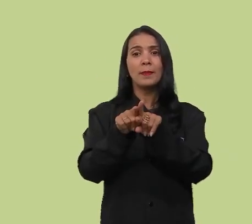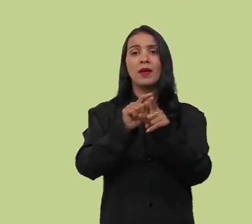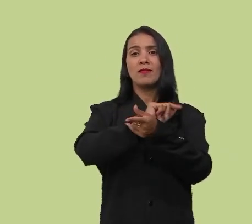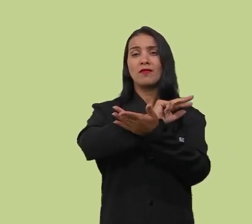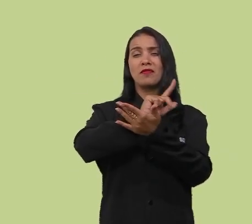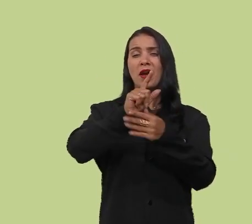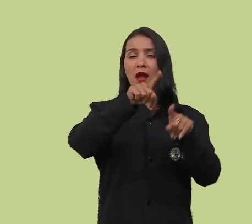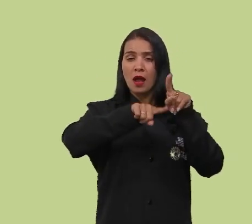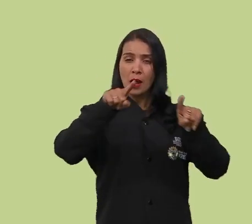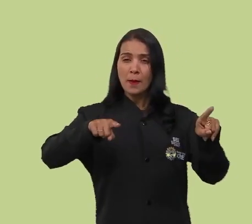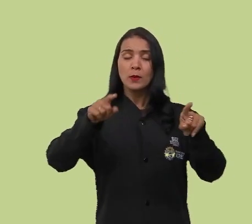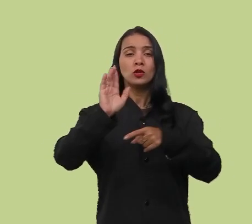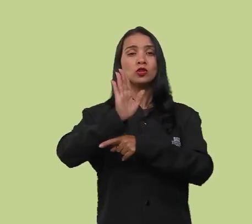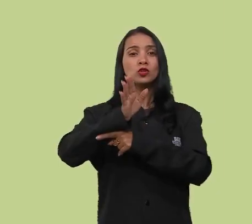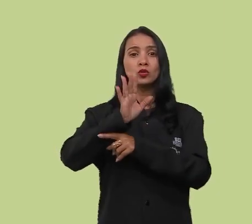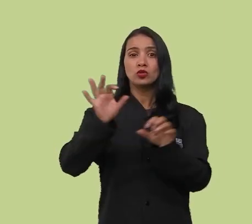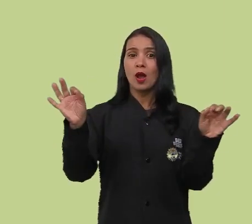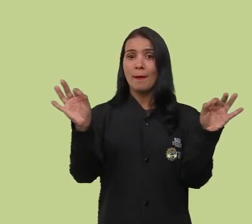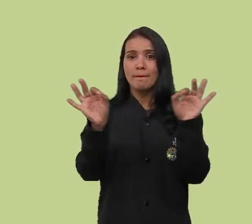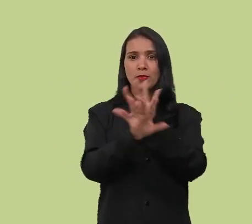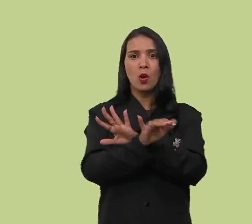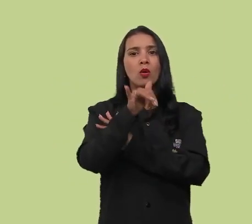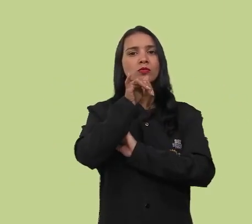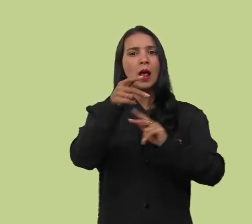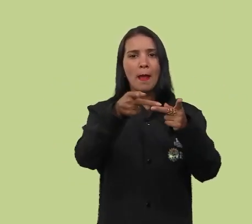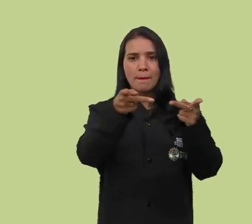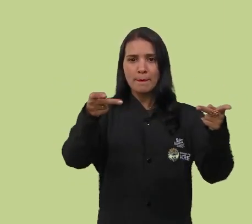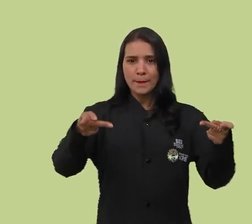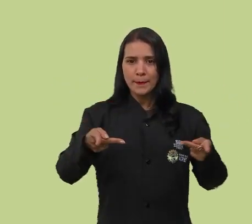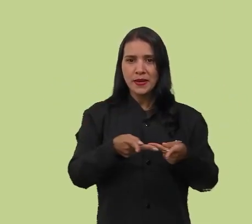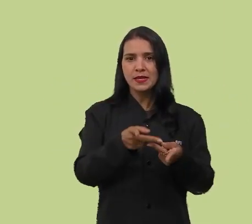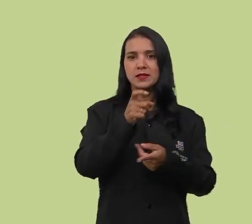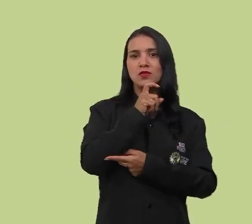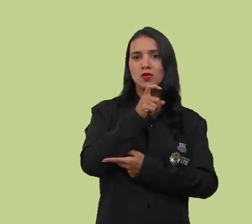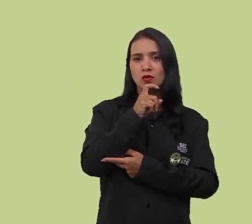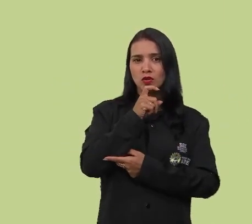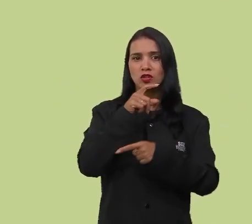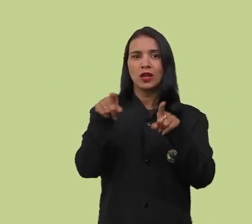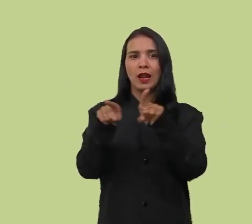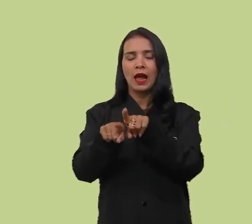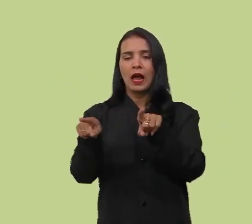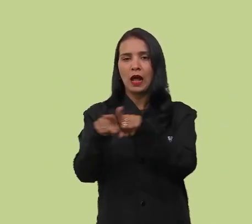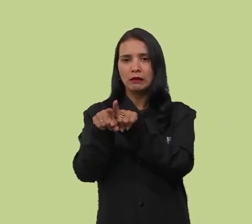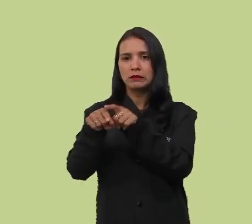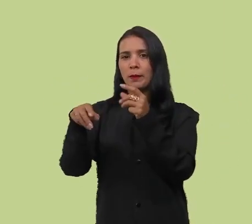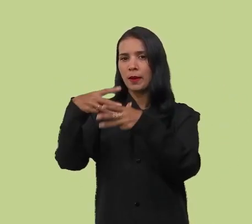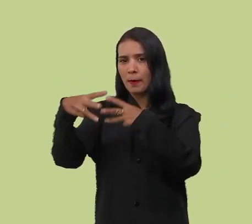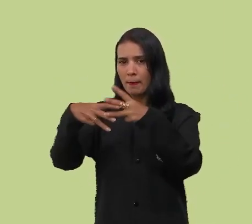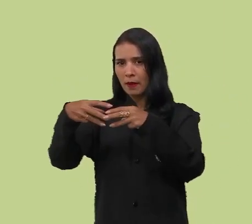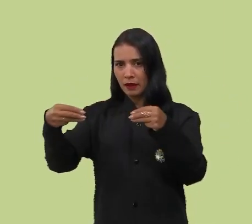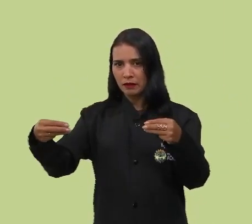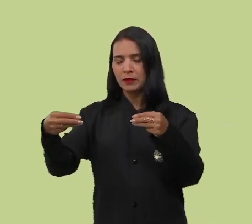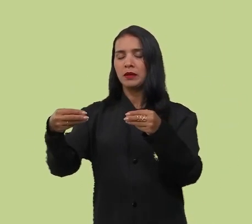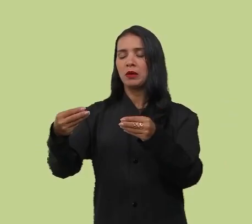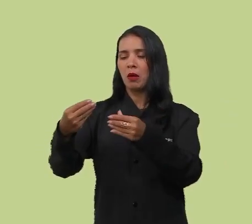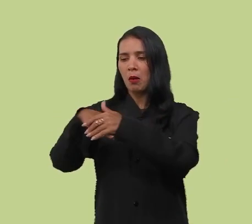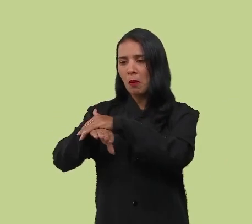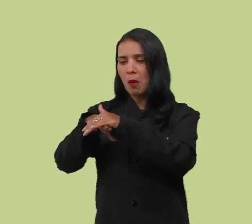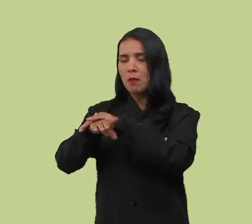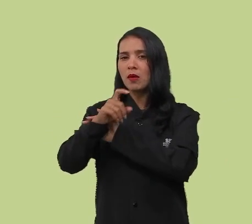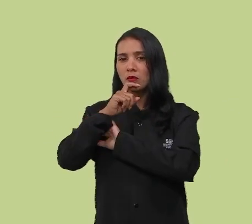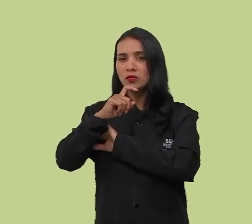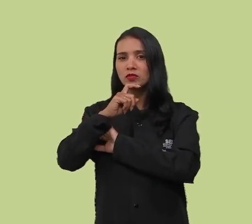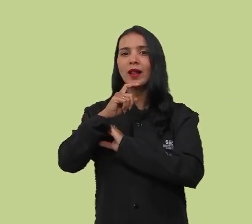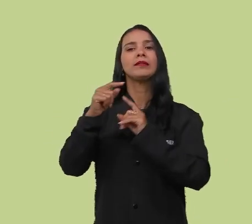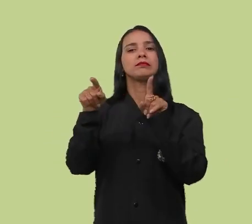como pizzas e lasanhas congeladas, tá, gente? Então, daí são alguns exemplos ali dos ultraprocessados.